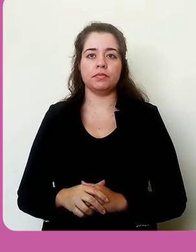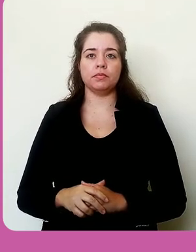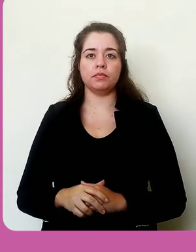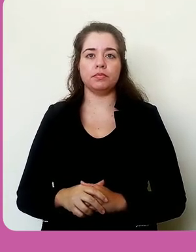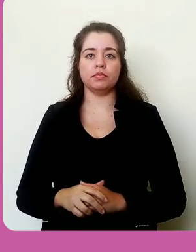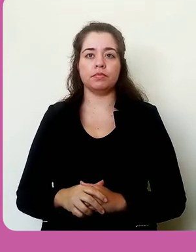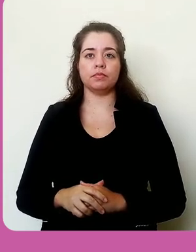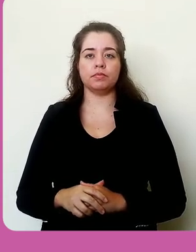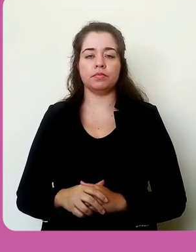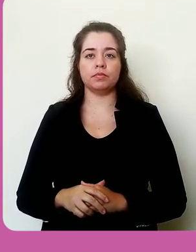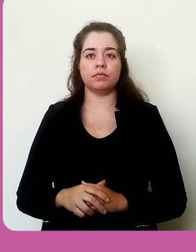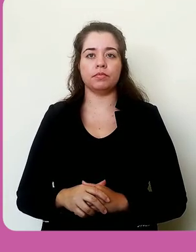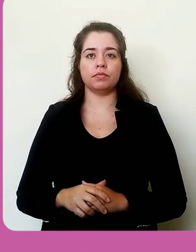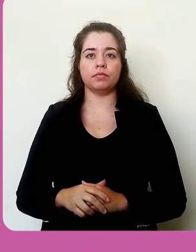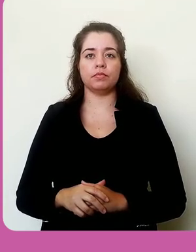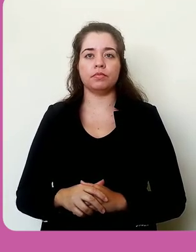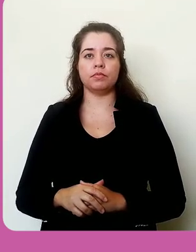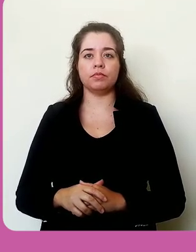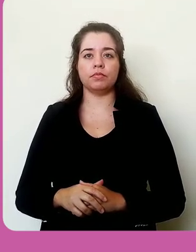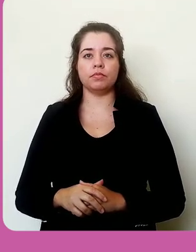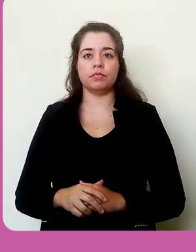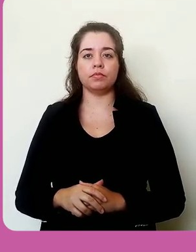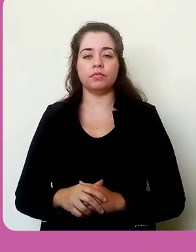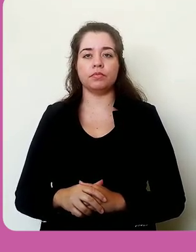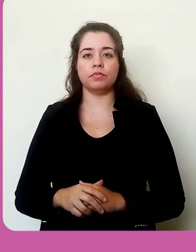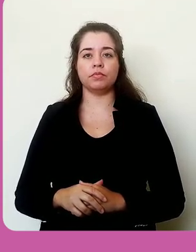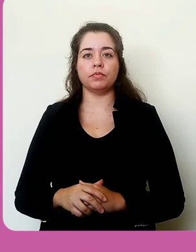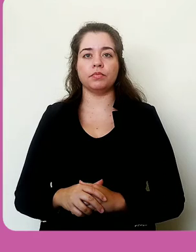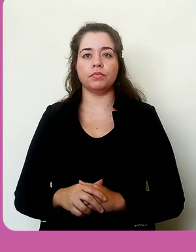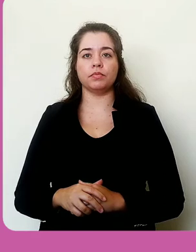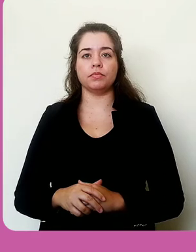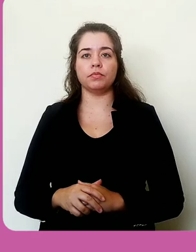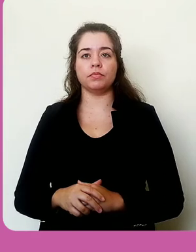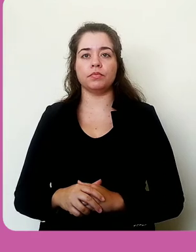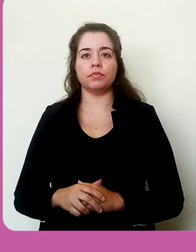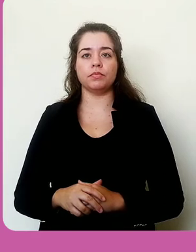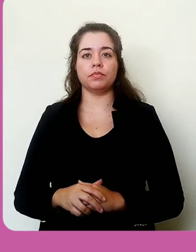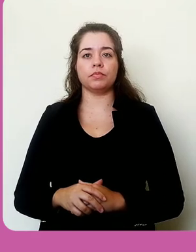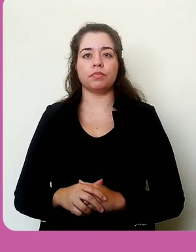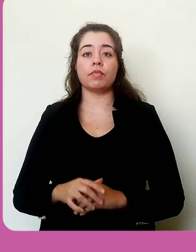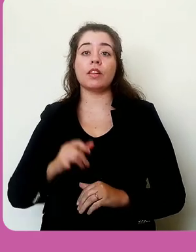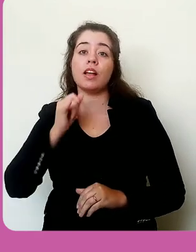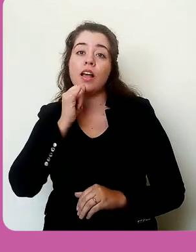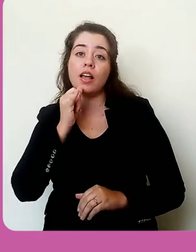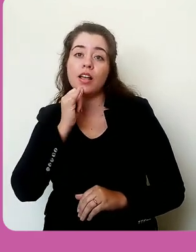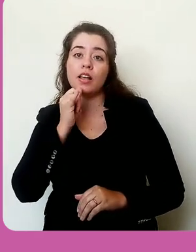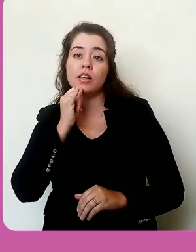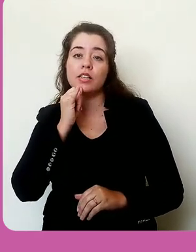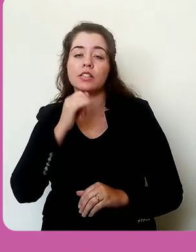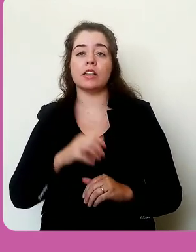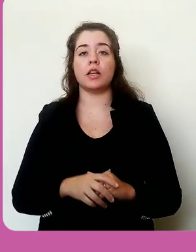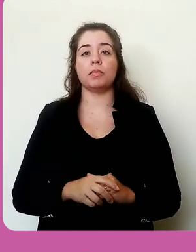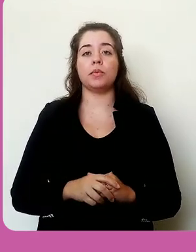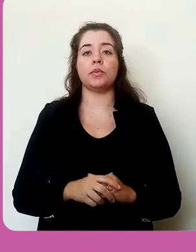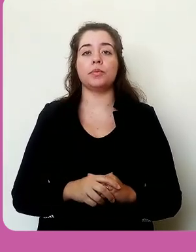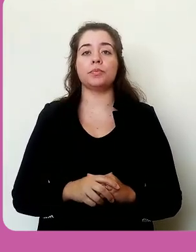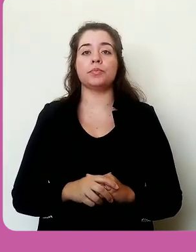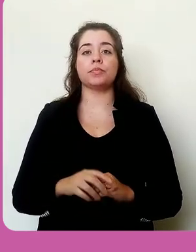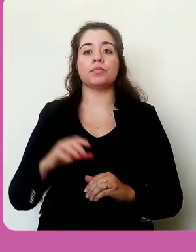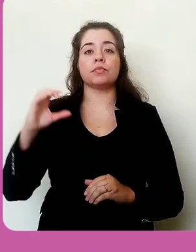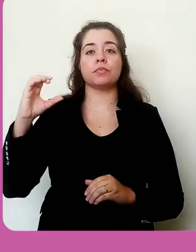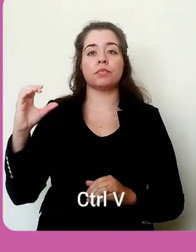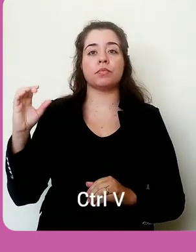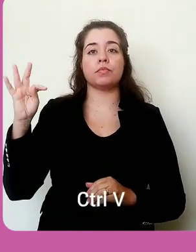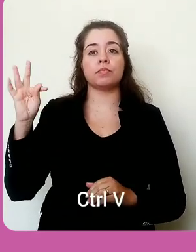Desejo mais informações? Não, não quero mais informações. Vou, Ctrl V. Ops, botei no final. Vem um Ctrl V,